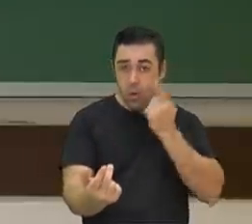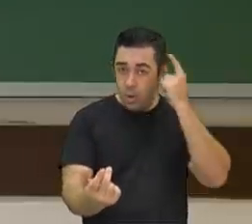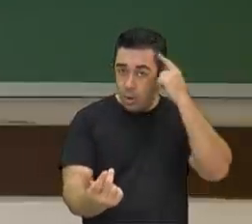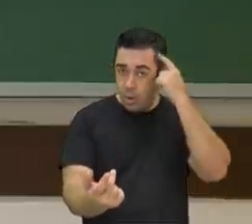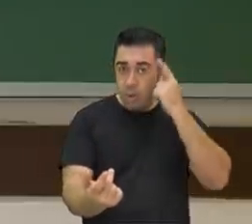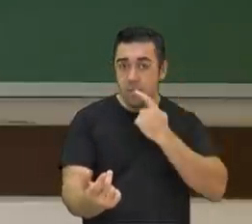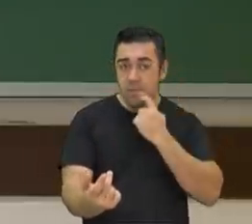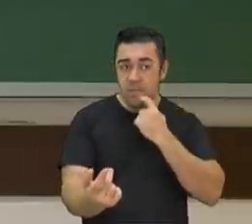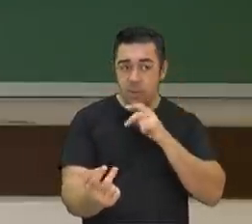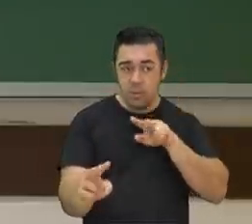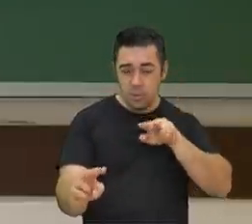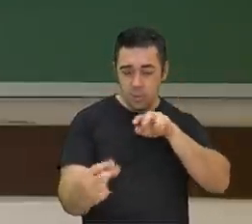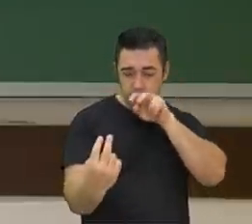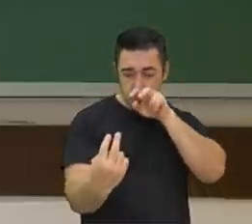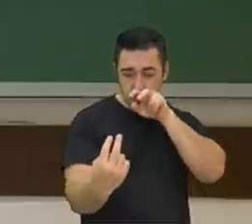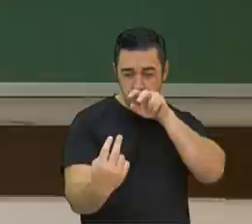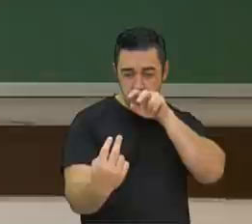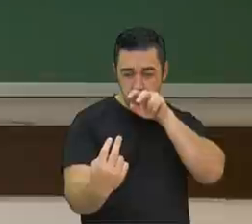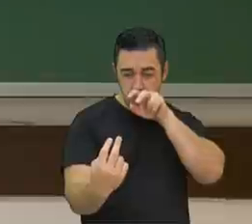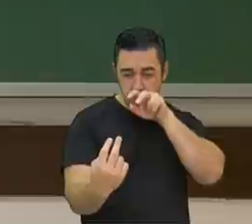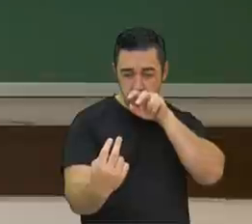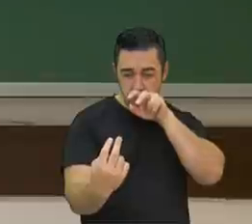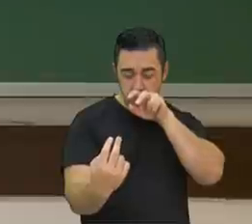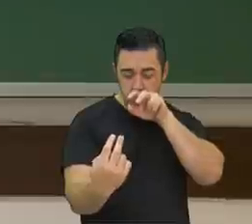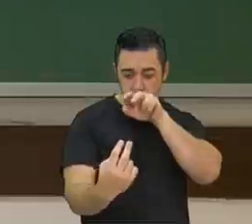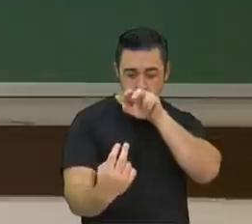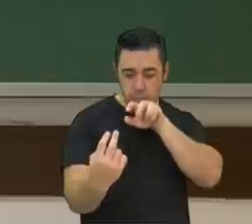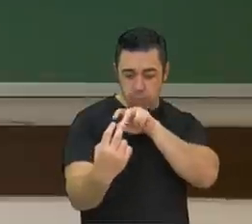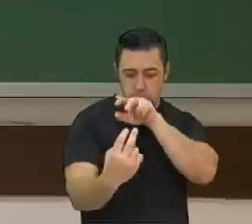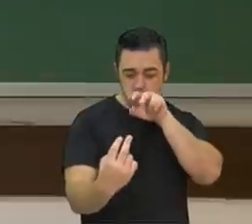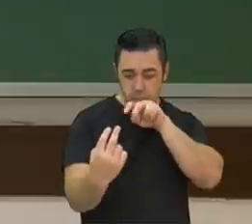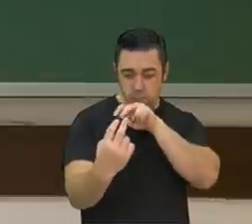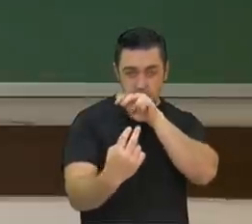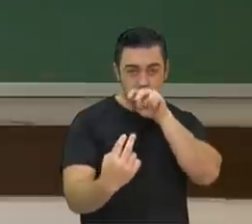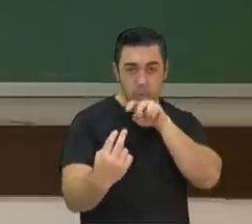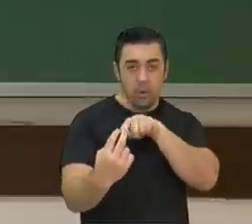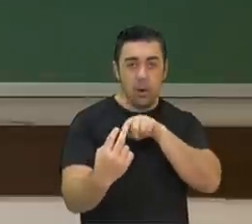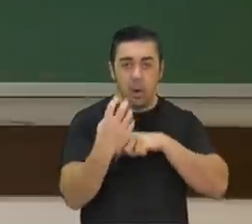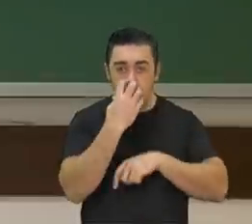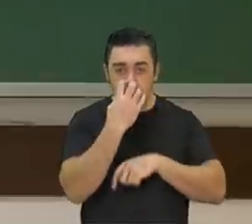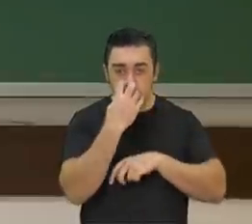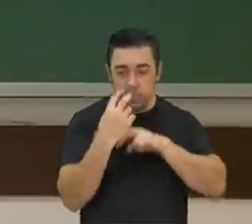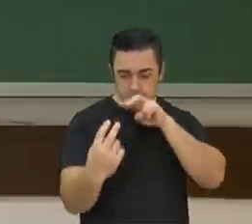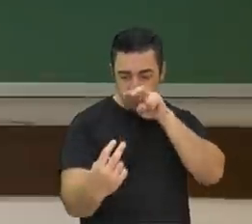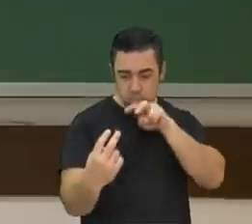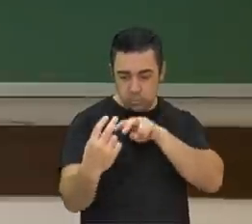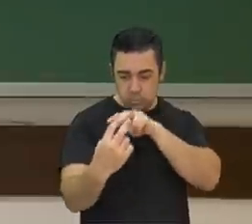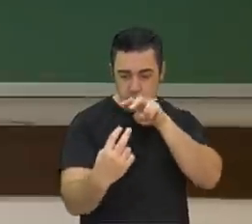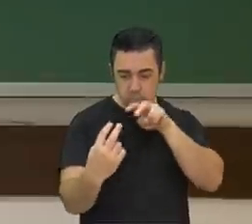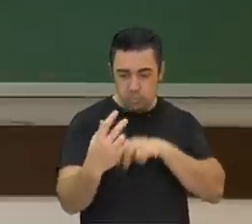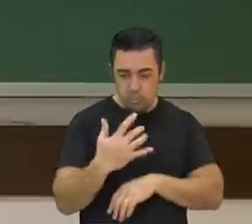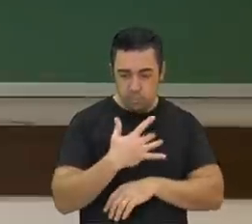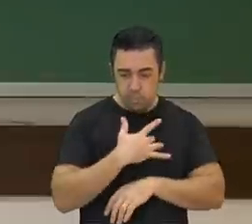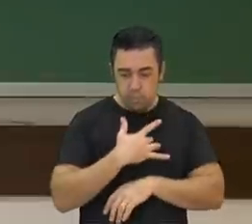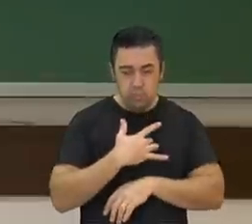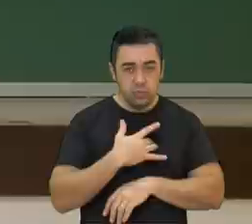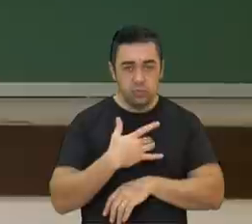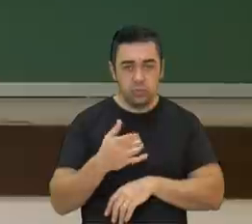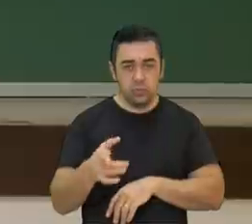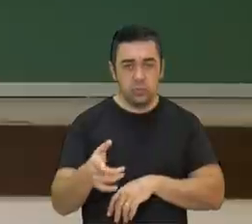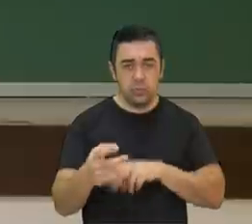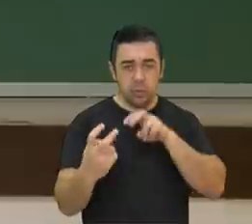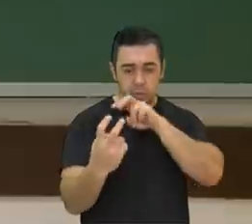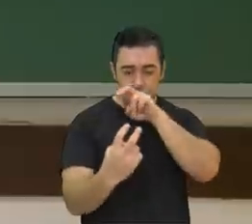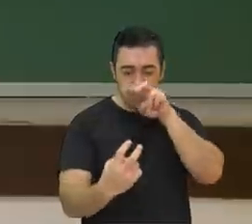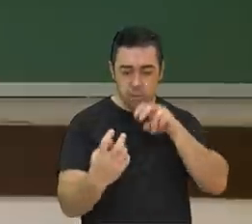encontram e ela tem esse momento de epifania, de revelação, né? Ela tem uma súbita paixão, talvez, pelo cão, ela gostaria tê-lo,